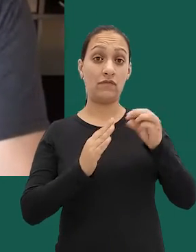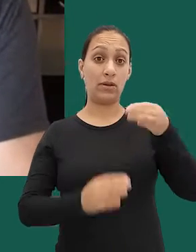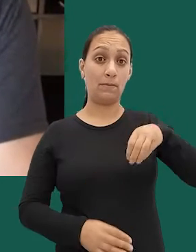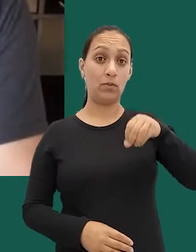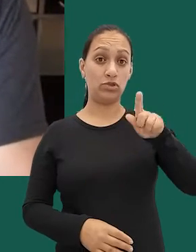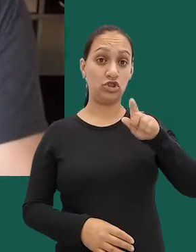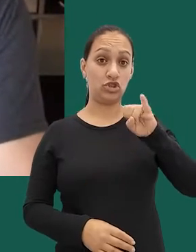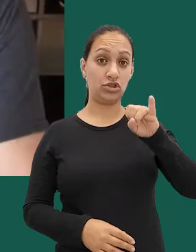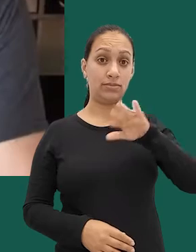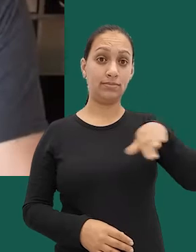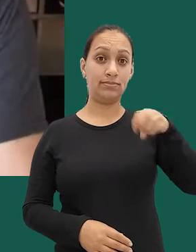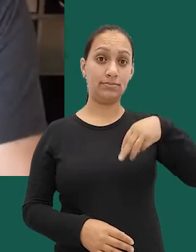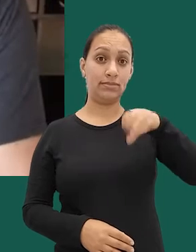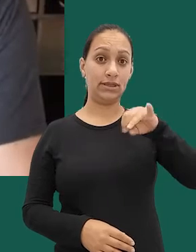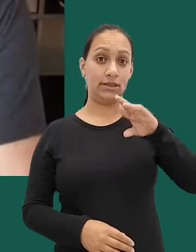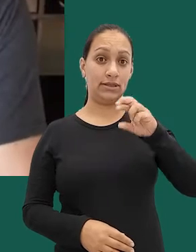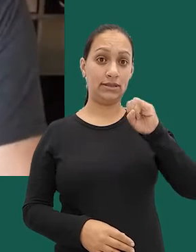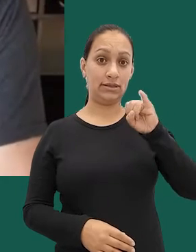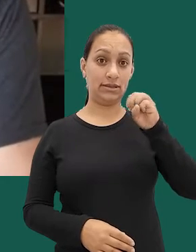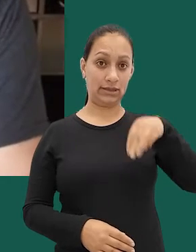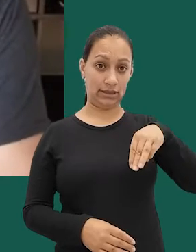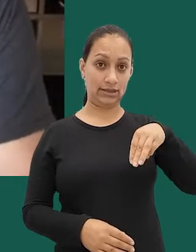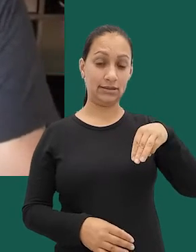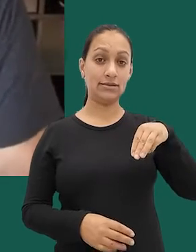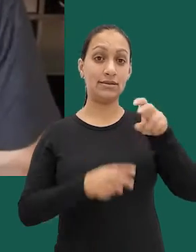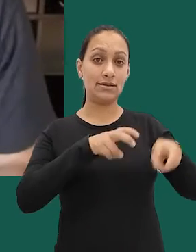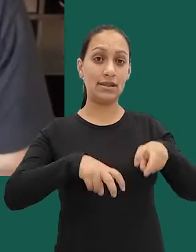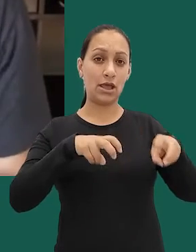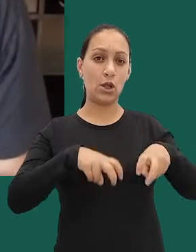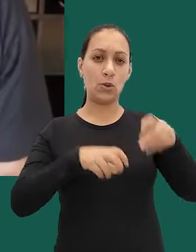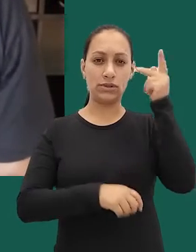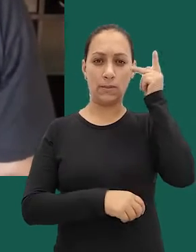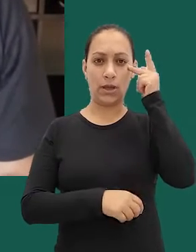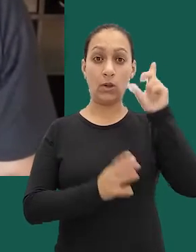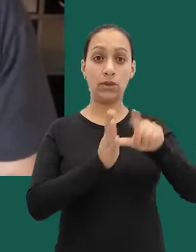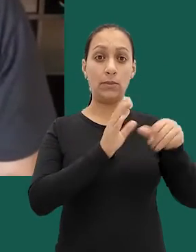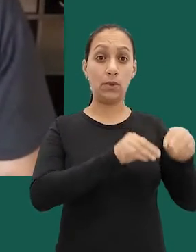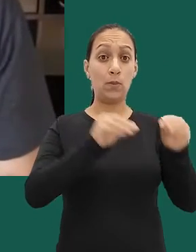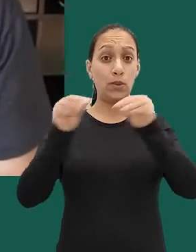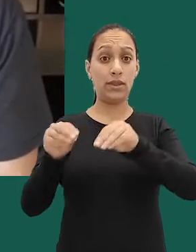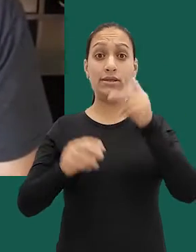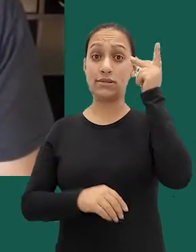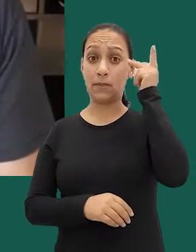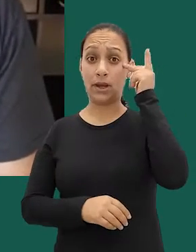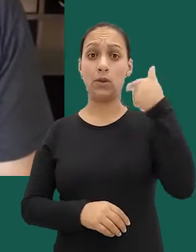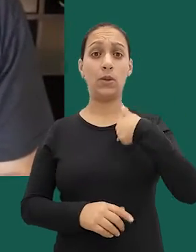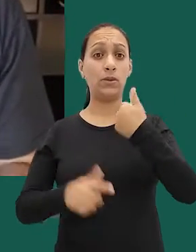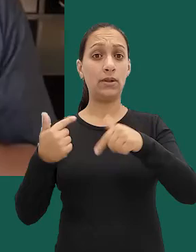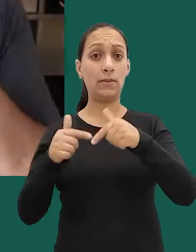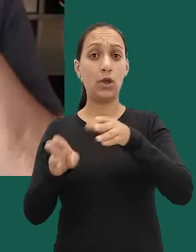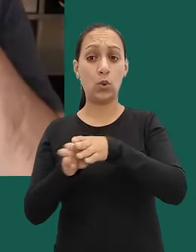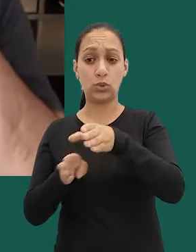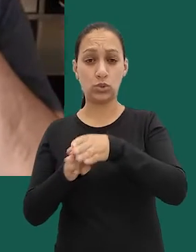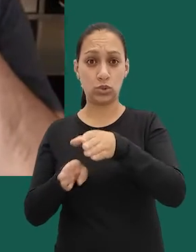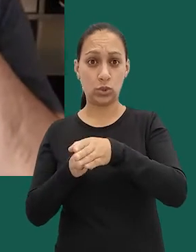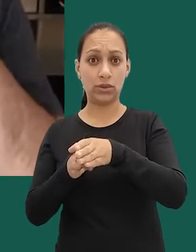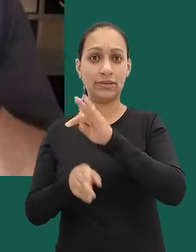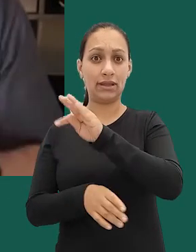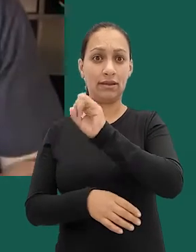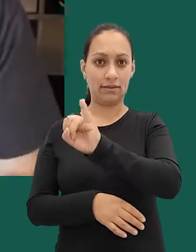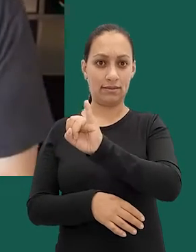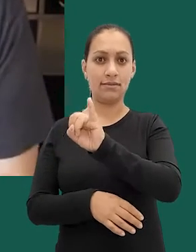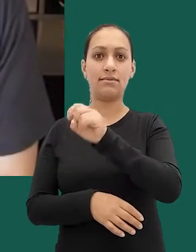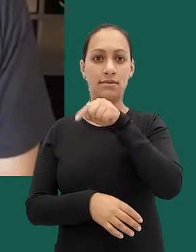Mojimirim, São Paulo, no interior, e depois mudei para São Paulo. E eu trabalhei como consultor em São Paulo de tecnologia por um